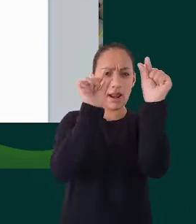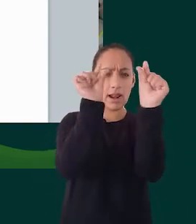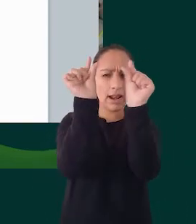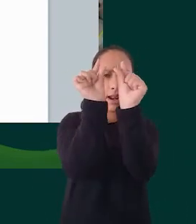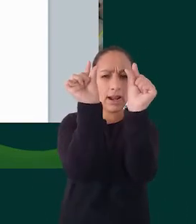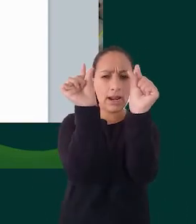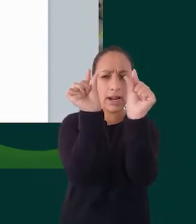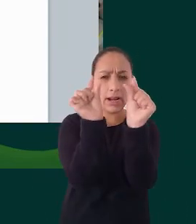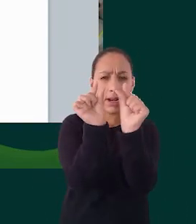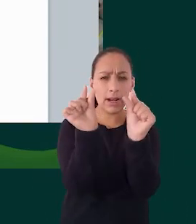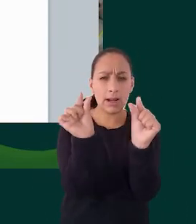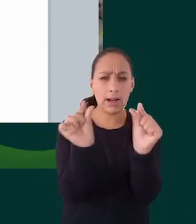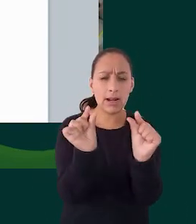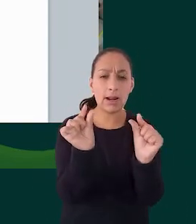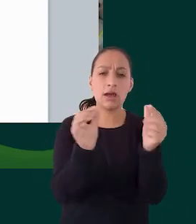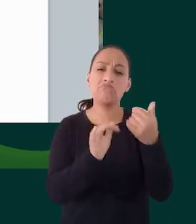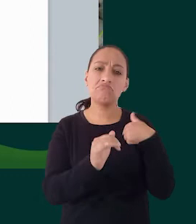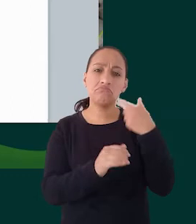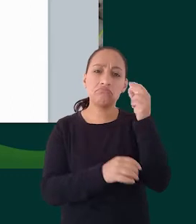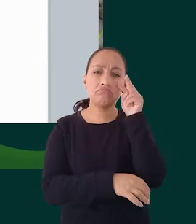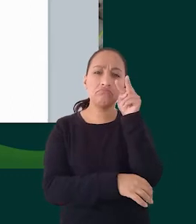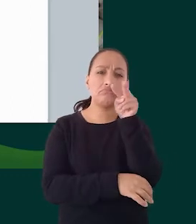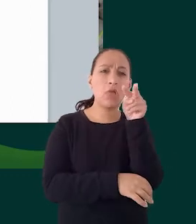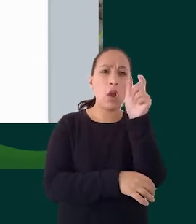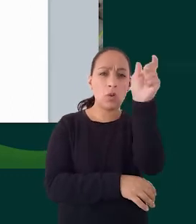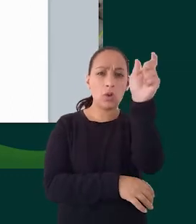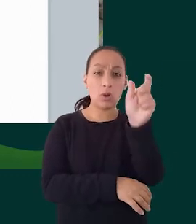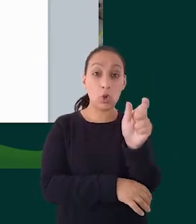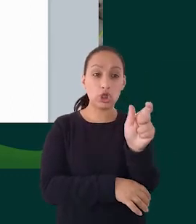não só um animal, mas